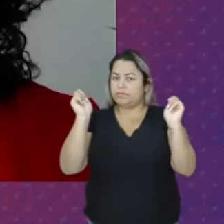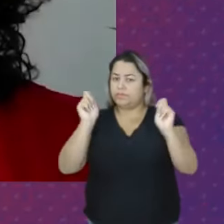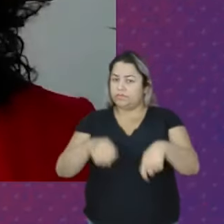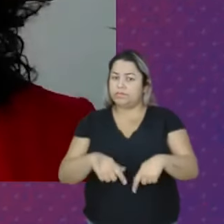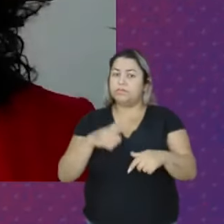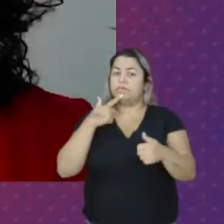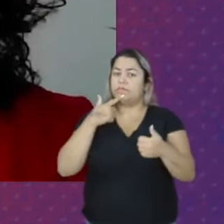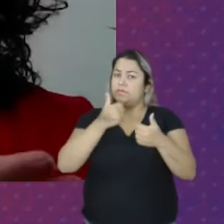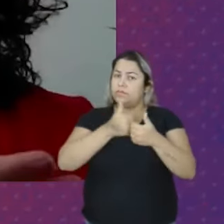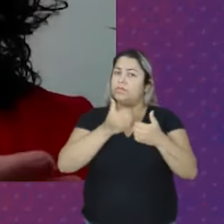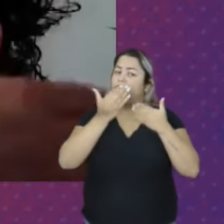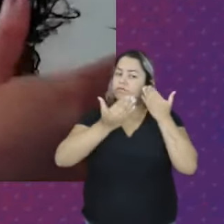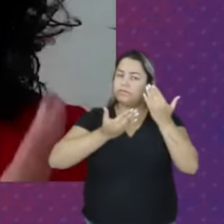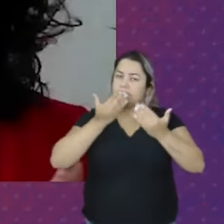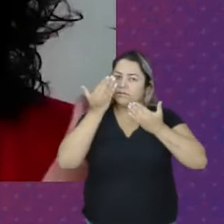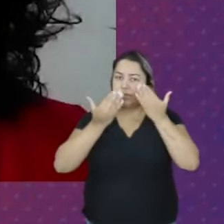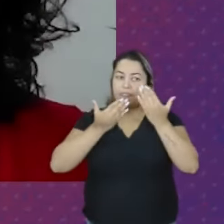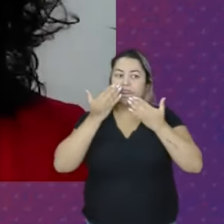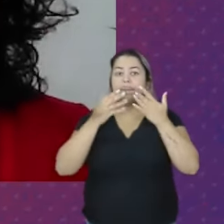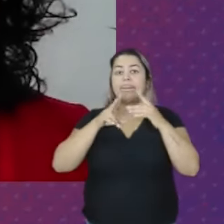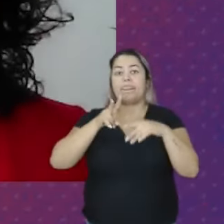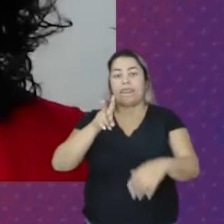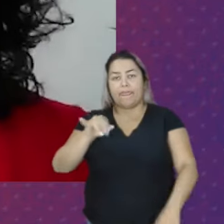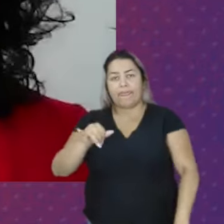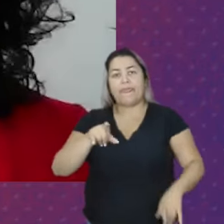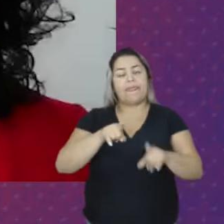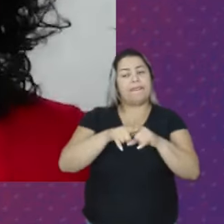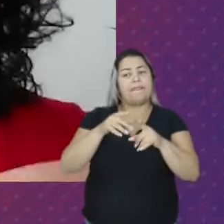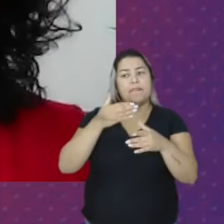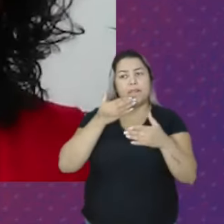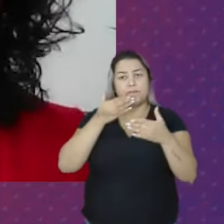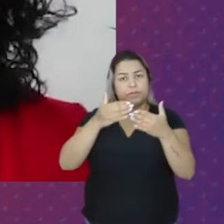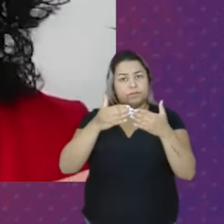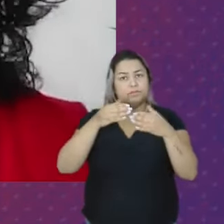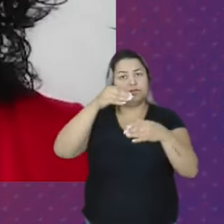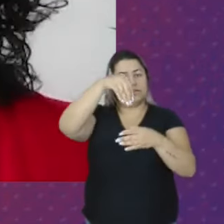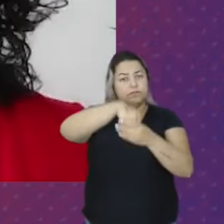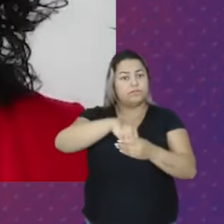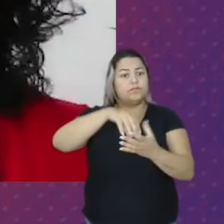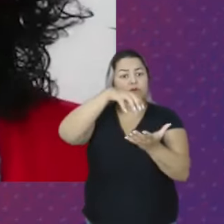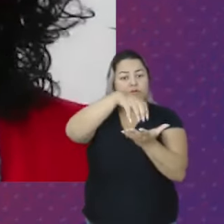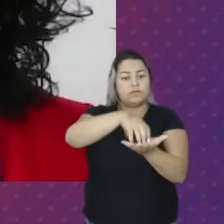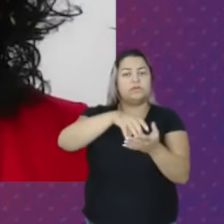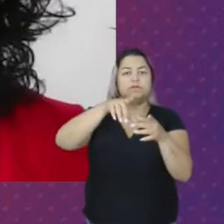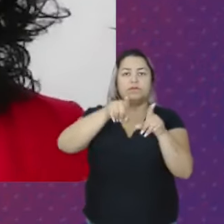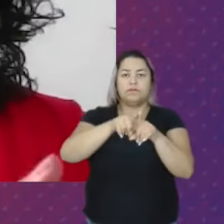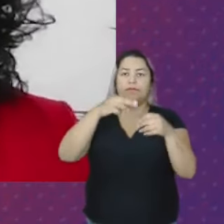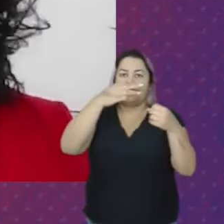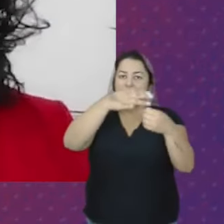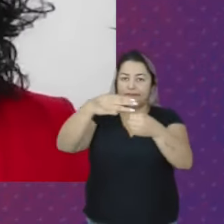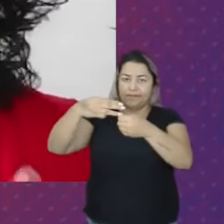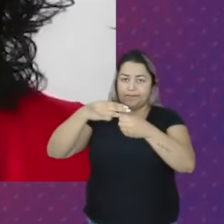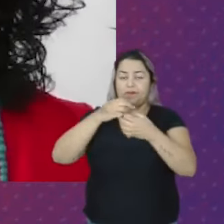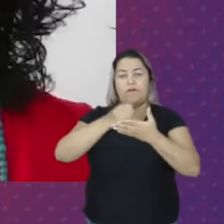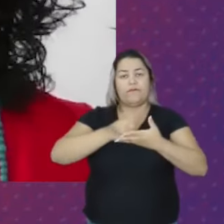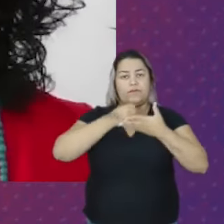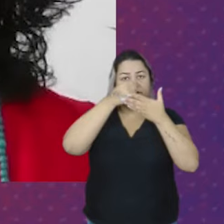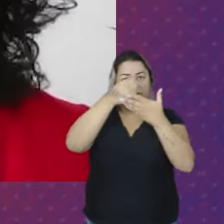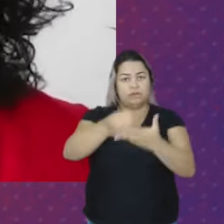acompanhamento psicológico, então ele vai fazer essa solicitação dentro do órgão da municipalidade que